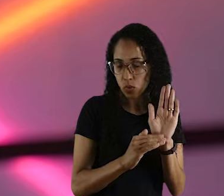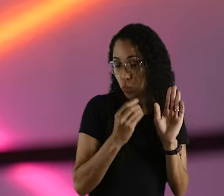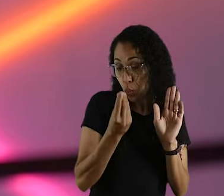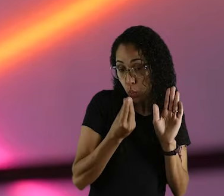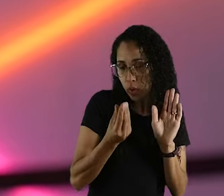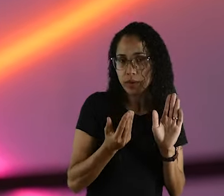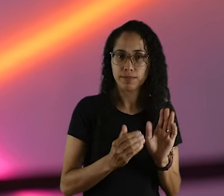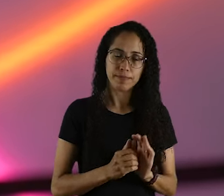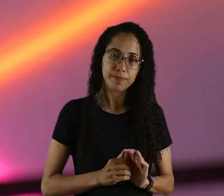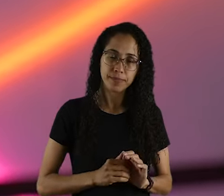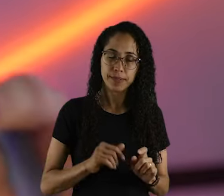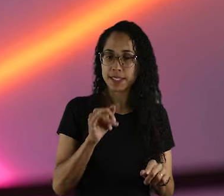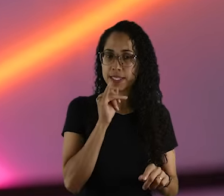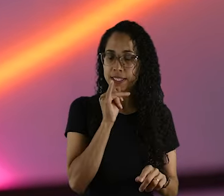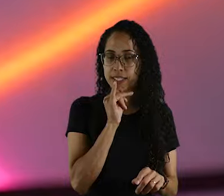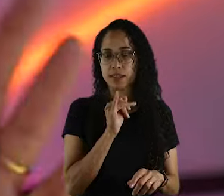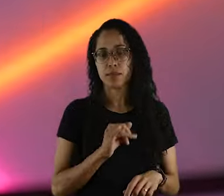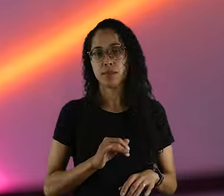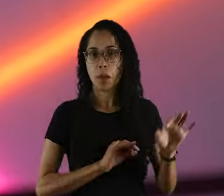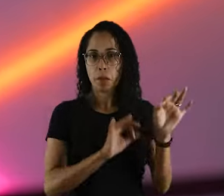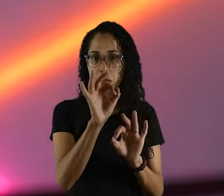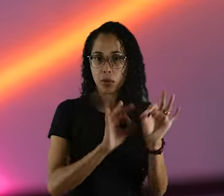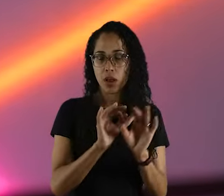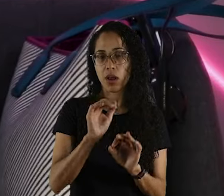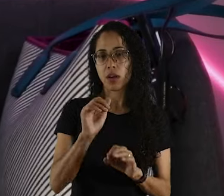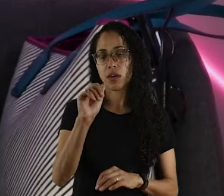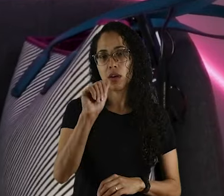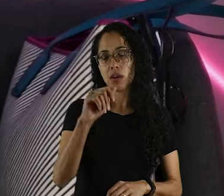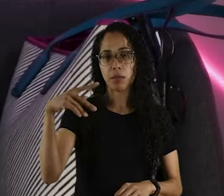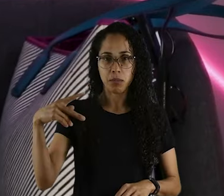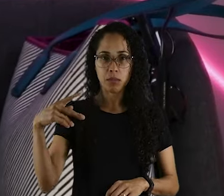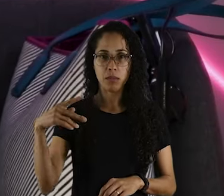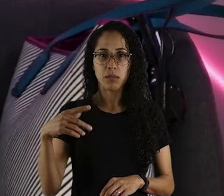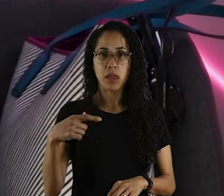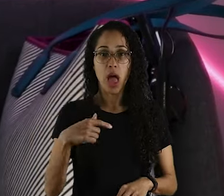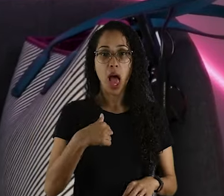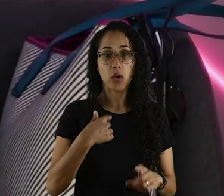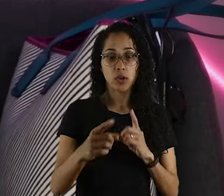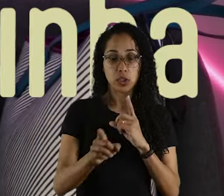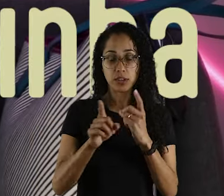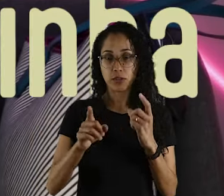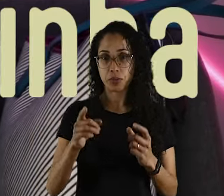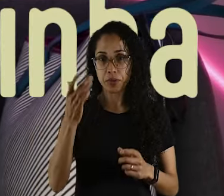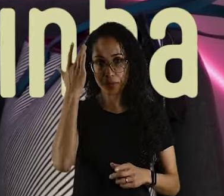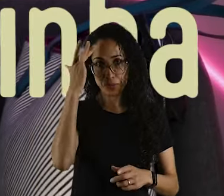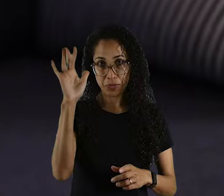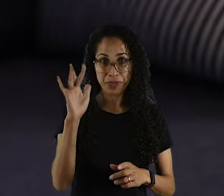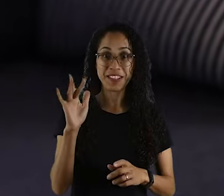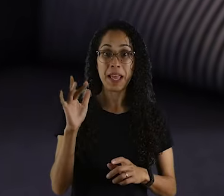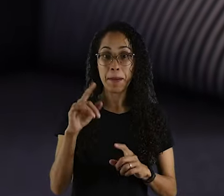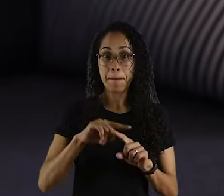de plano de aposentadoria, títulos privados, enfim. Inclusive, tô descobrindo algumas coisas que eu não lembrava que eu tinha.